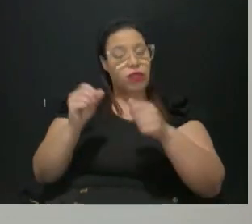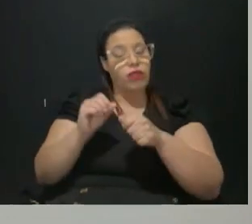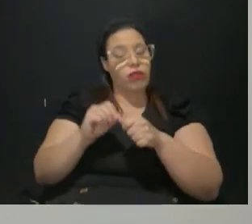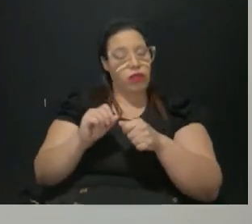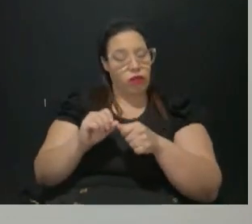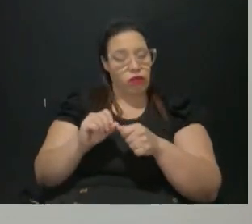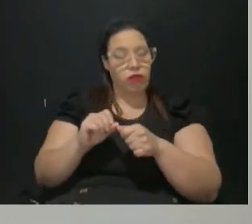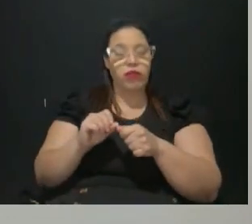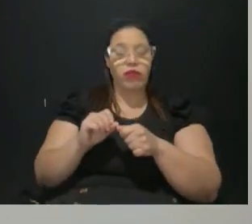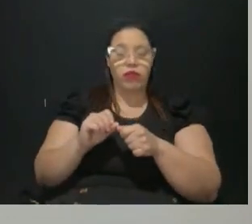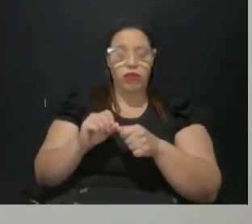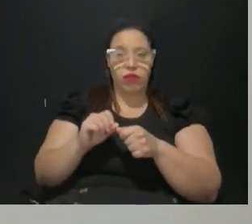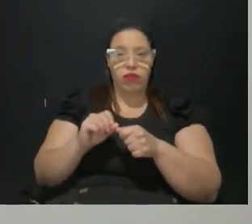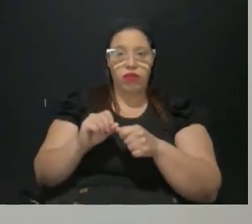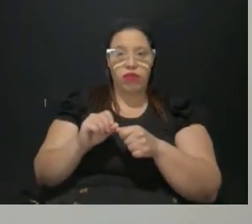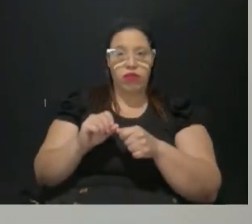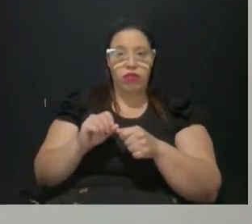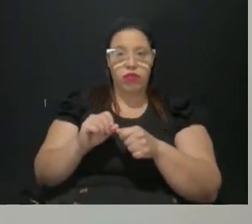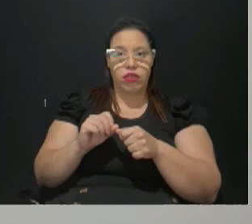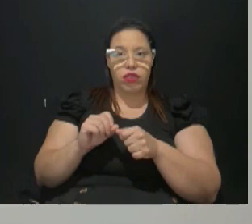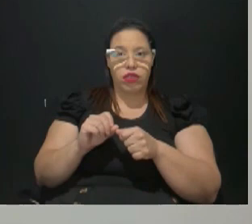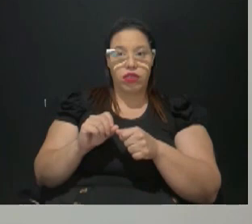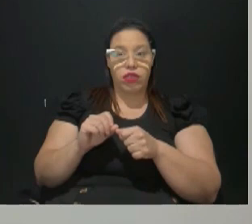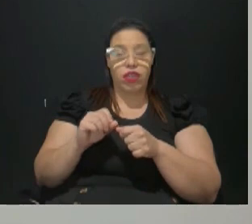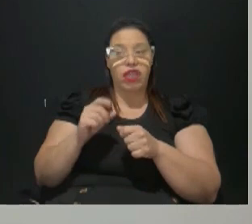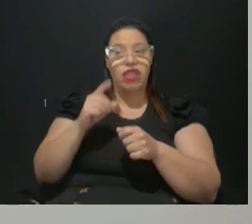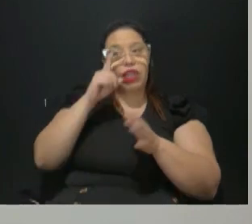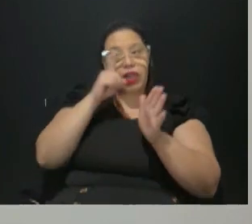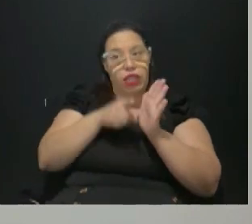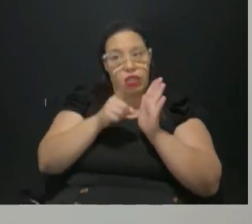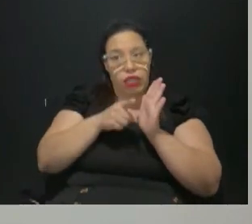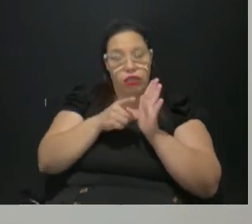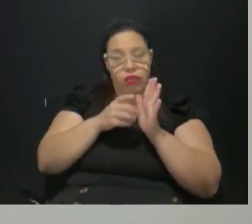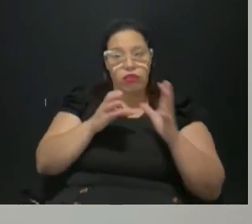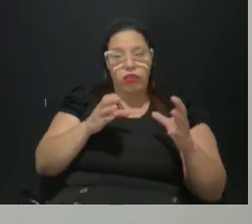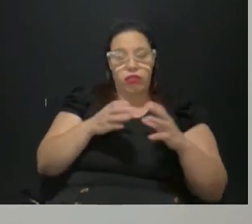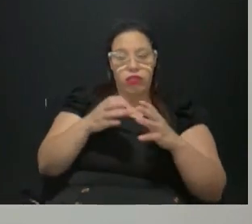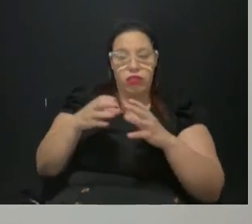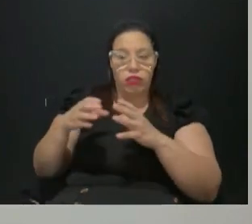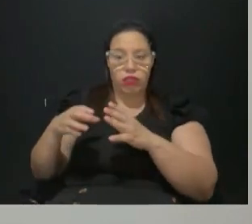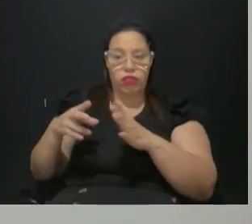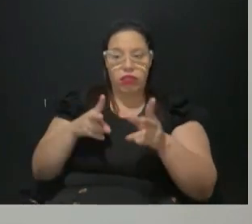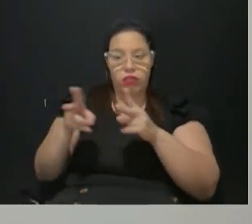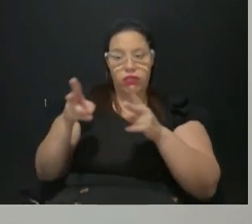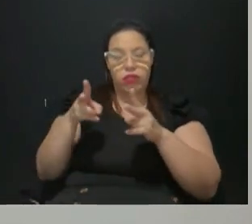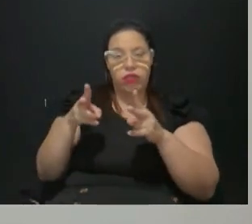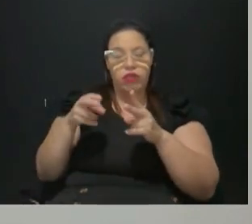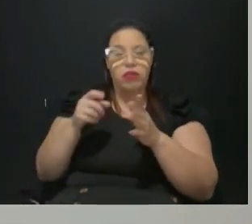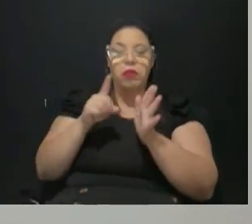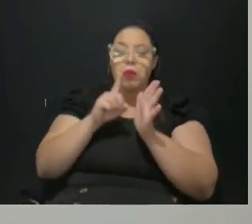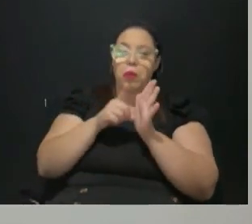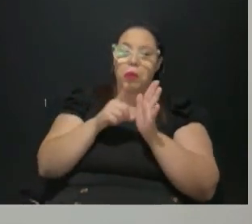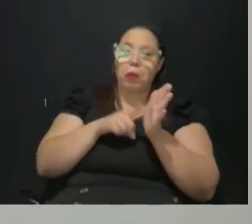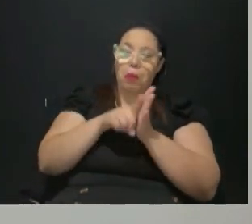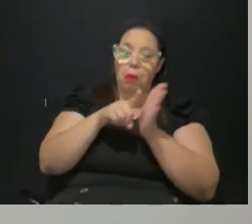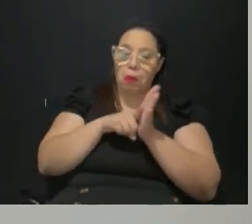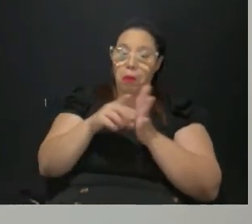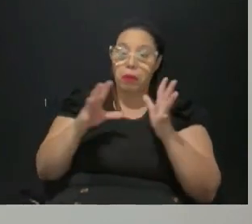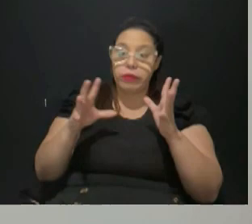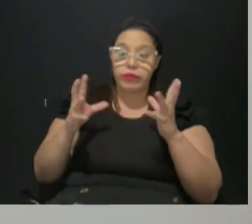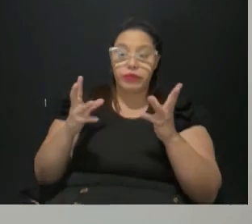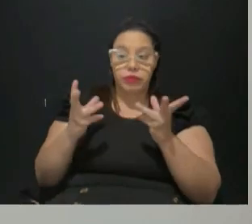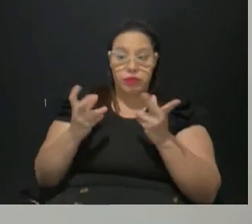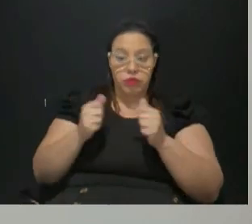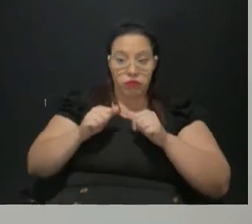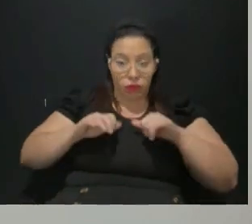feitas e que, se houver suspeita de casos, a gente siga indo atrás, investigando para tentar conter